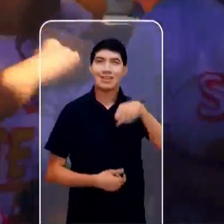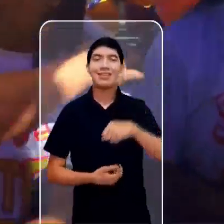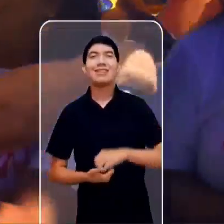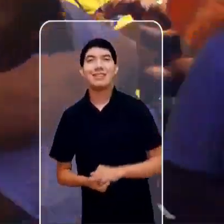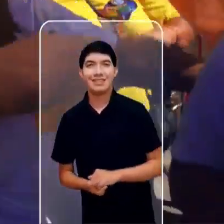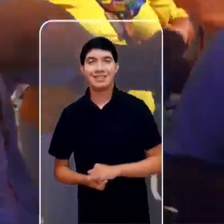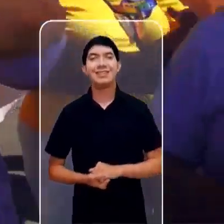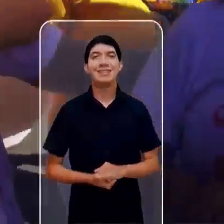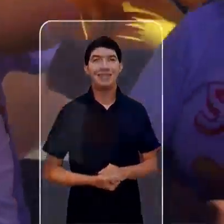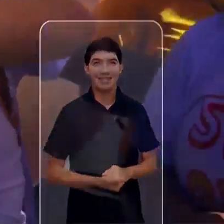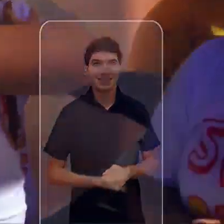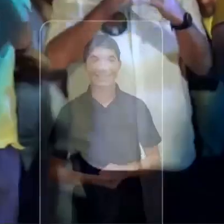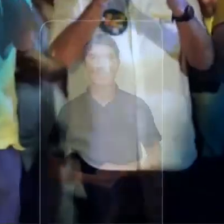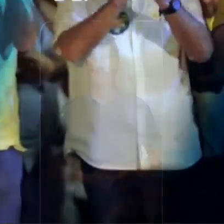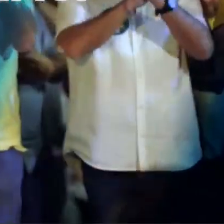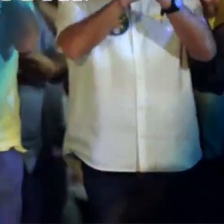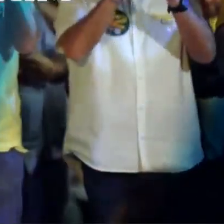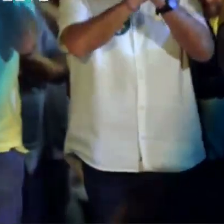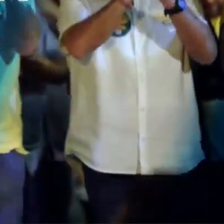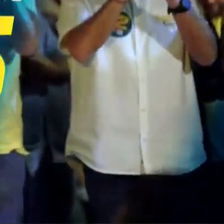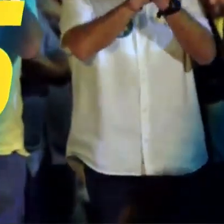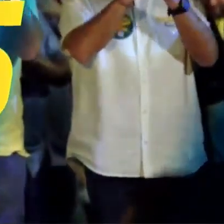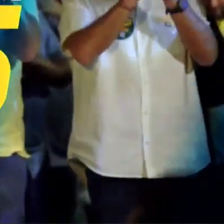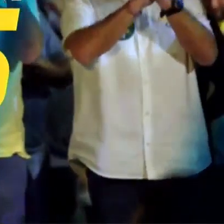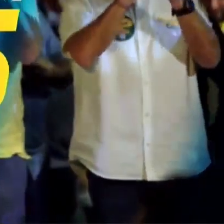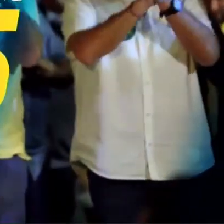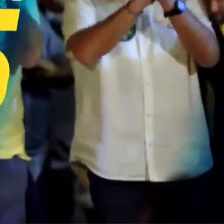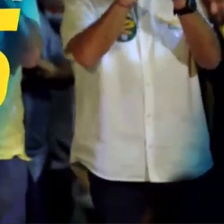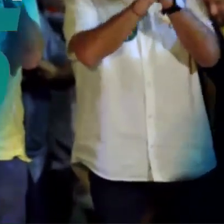555 Ceará confirma.